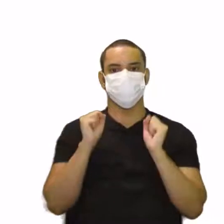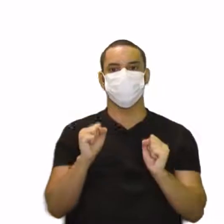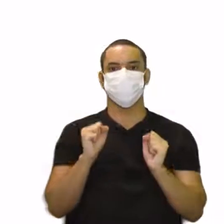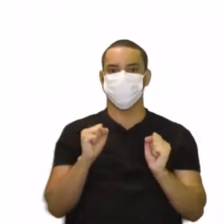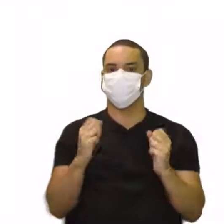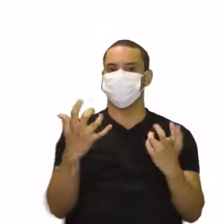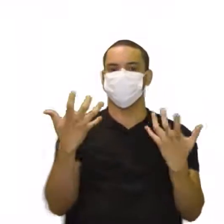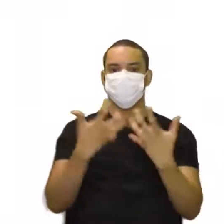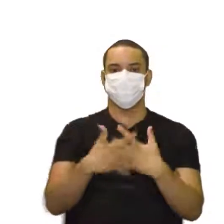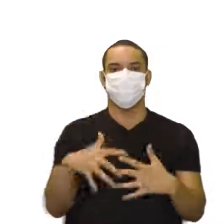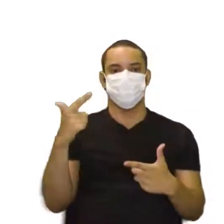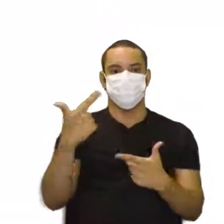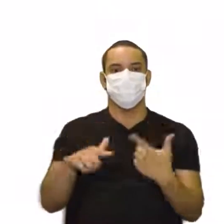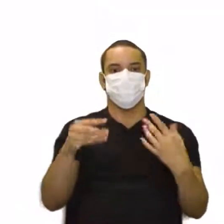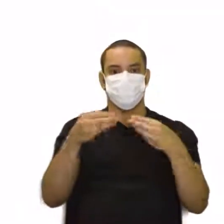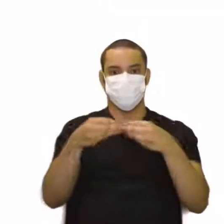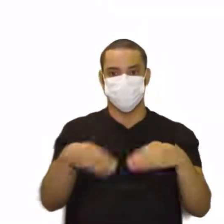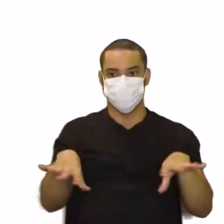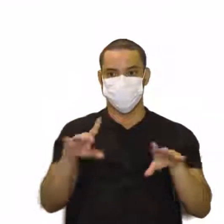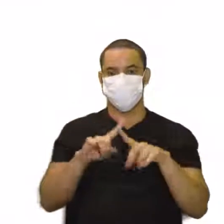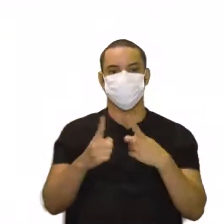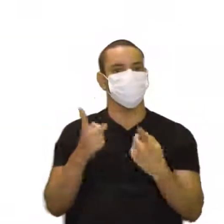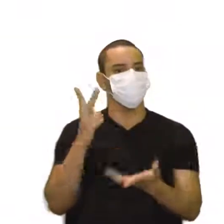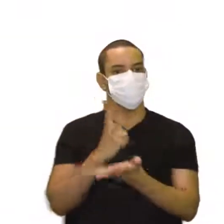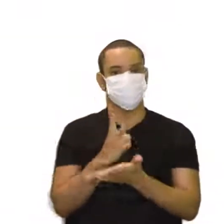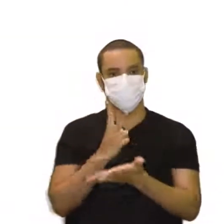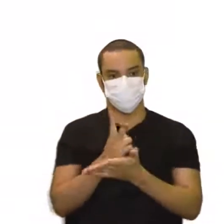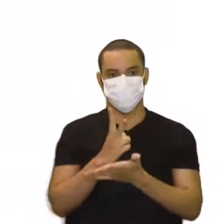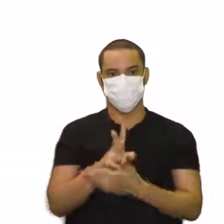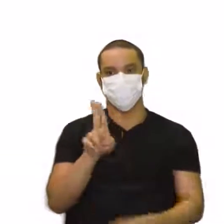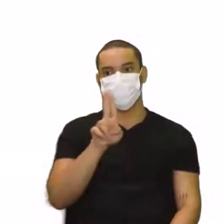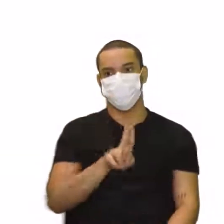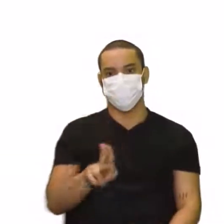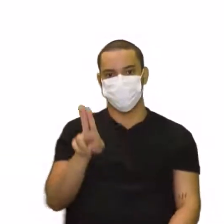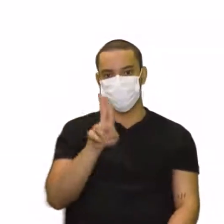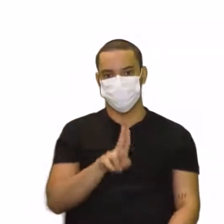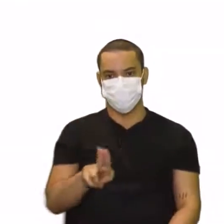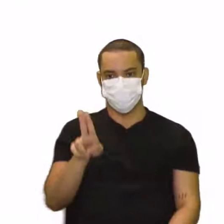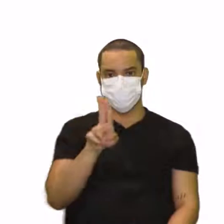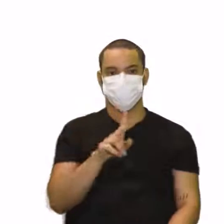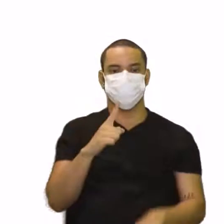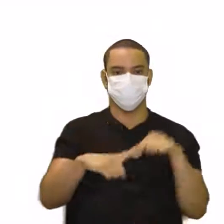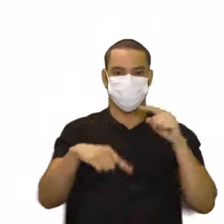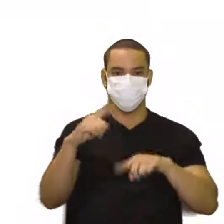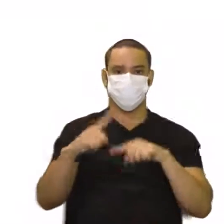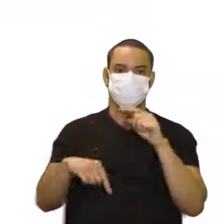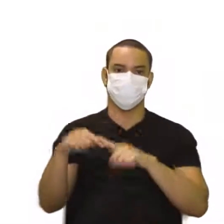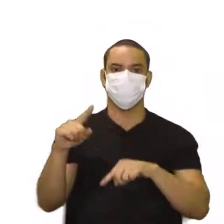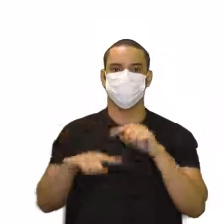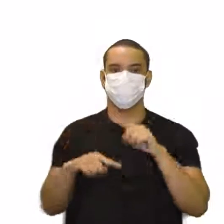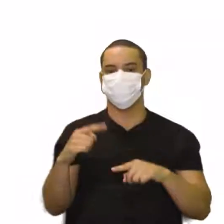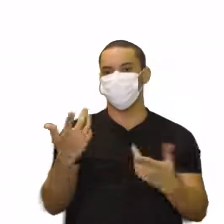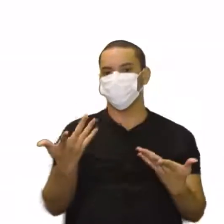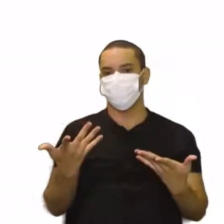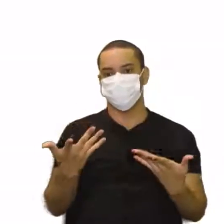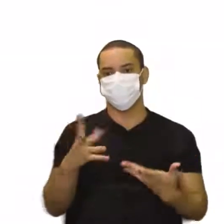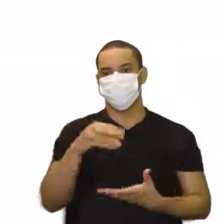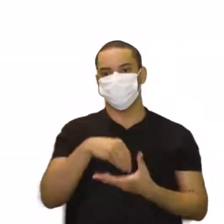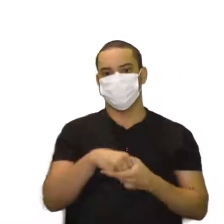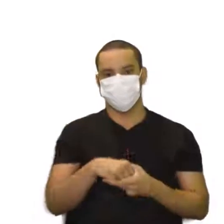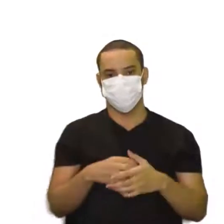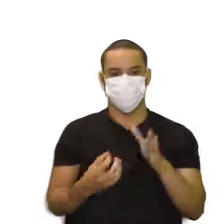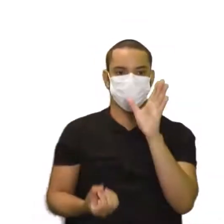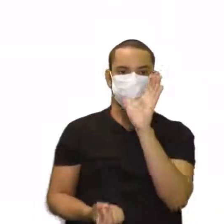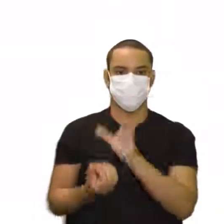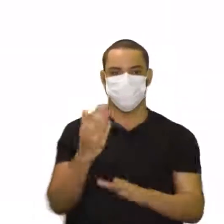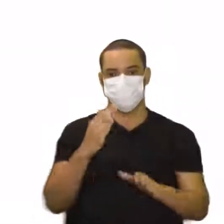os componentes, mas é frequente a utilização de materiais laminados ou formados